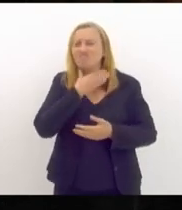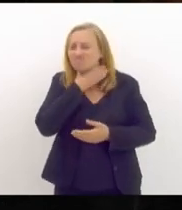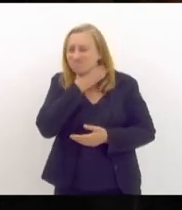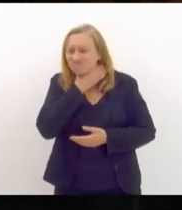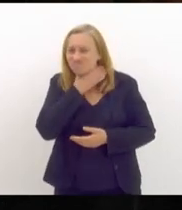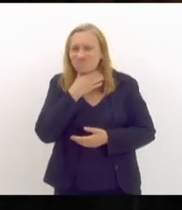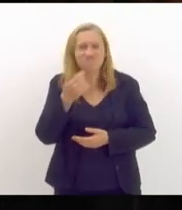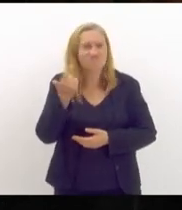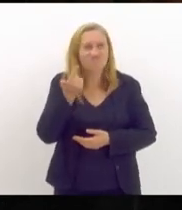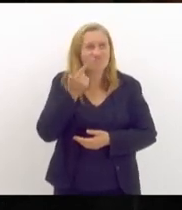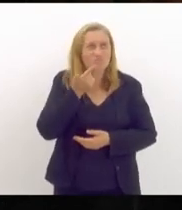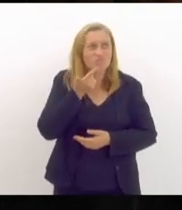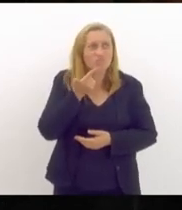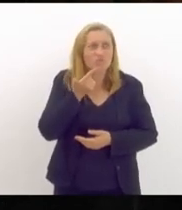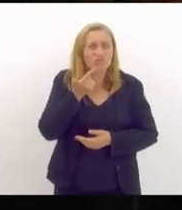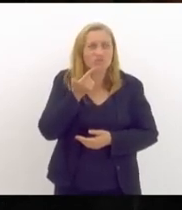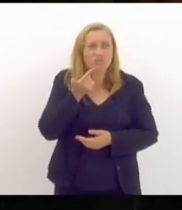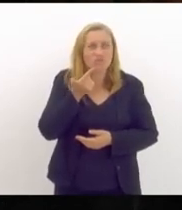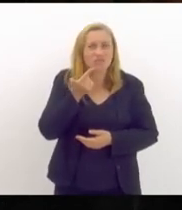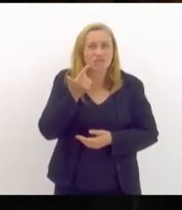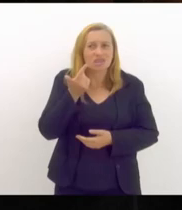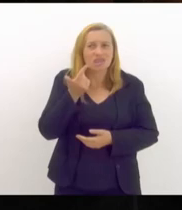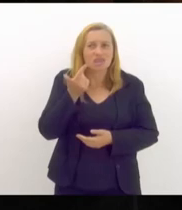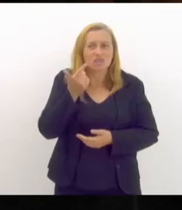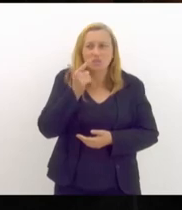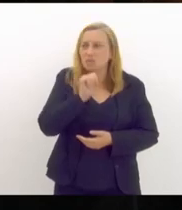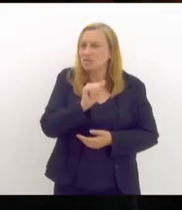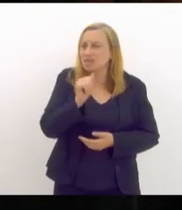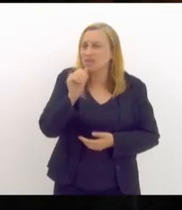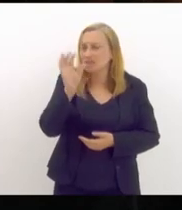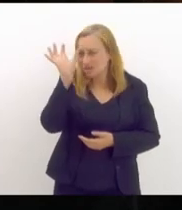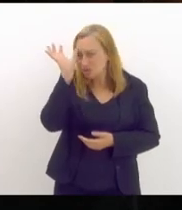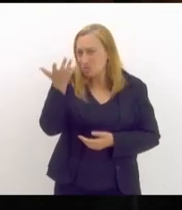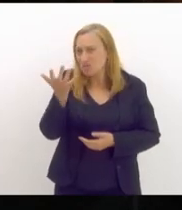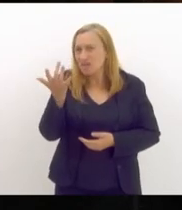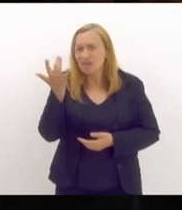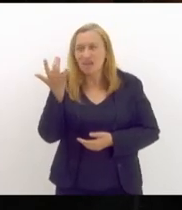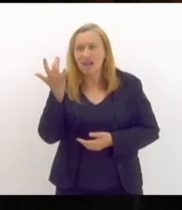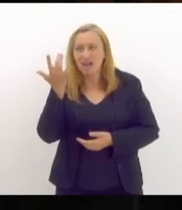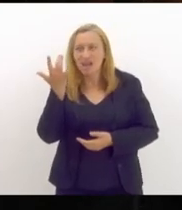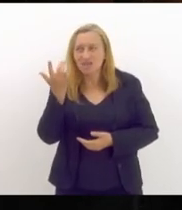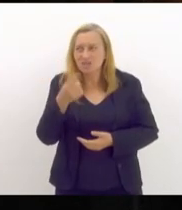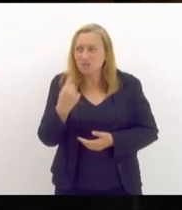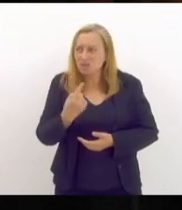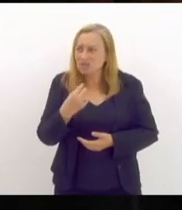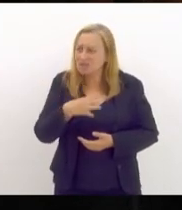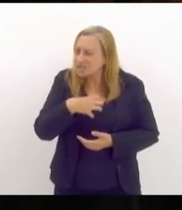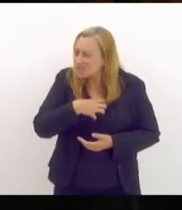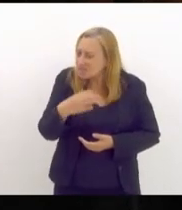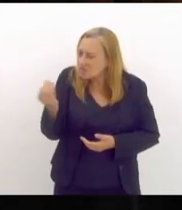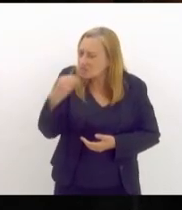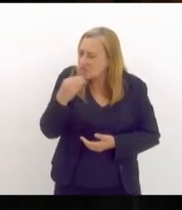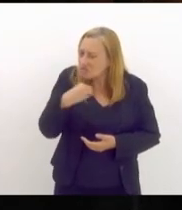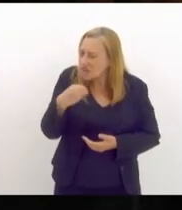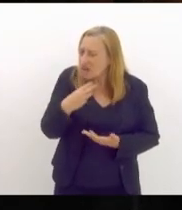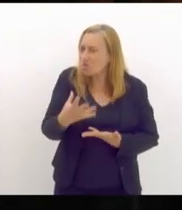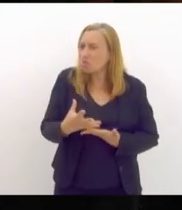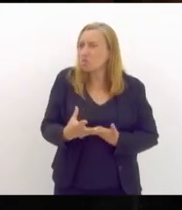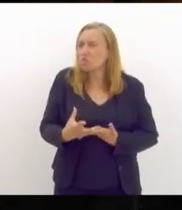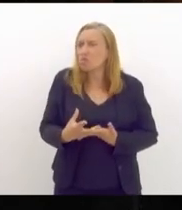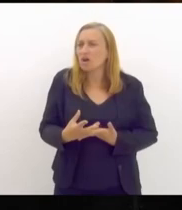a gente não consegue né Às vezes a gente sente impotente eu acho que tanto as pessoas aqui na casa que ideologicamente não